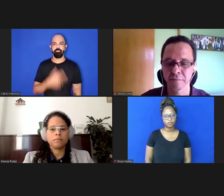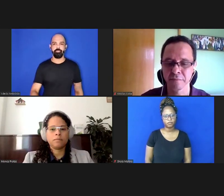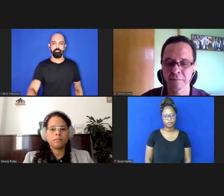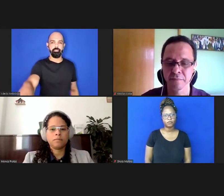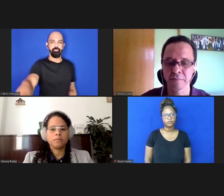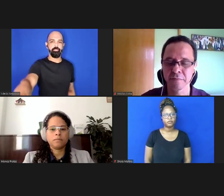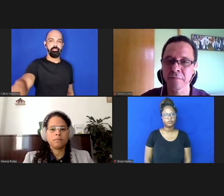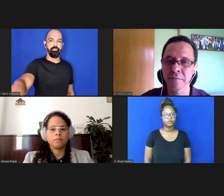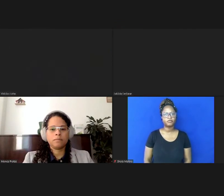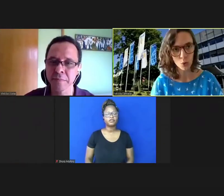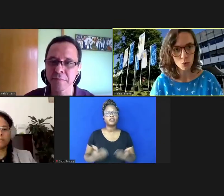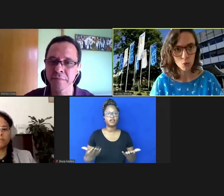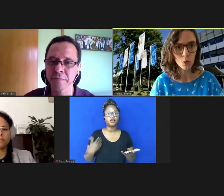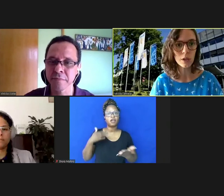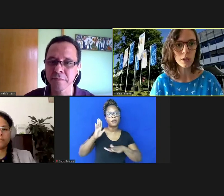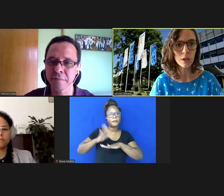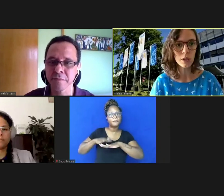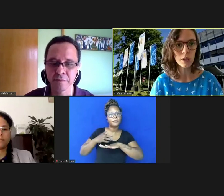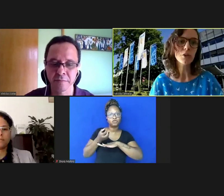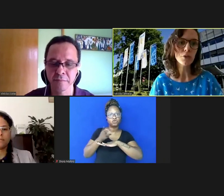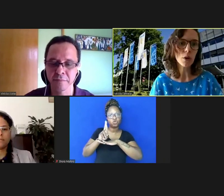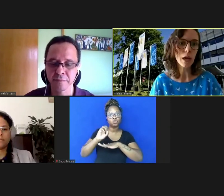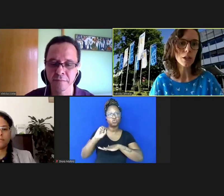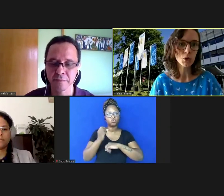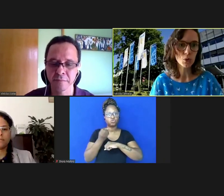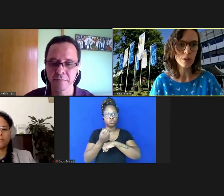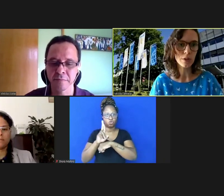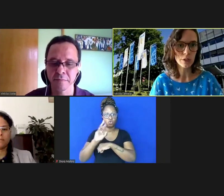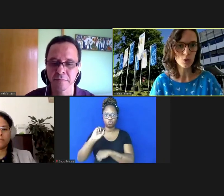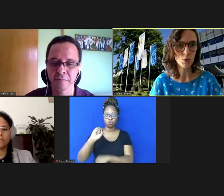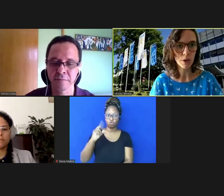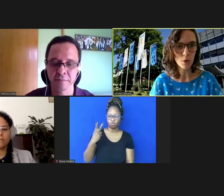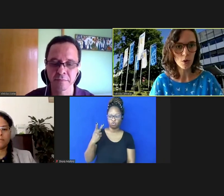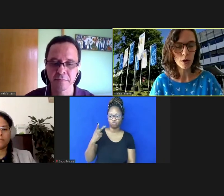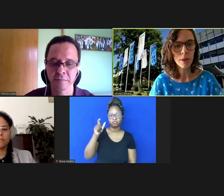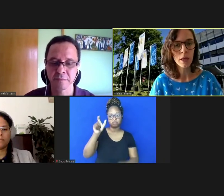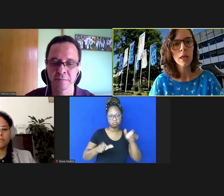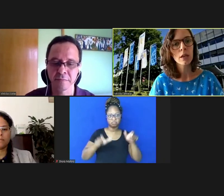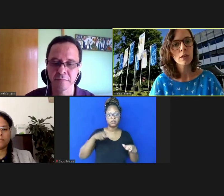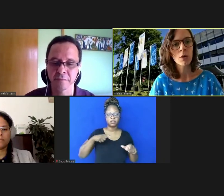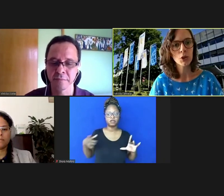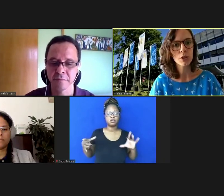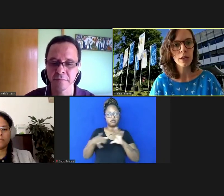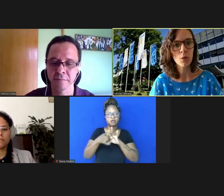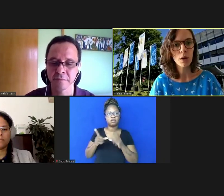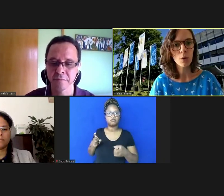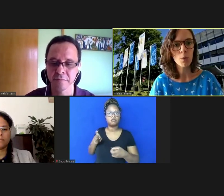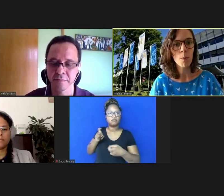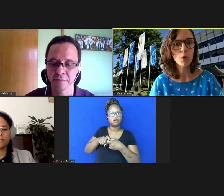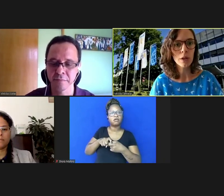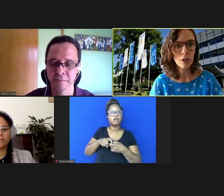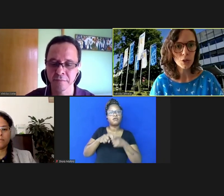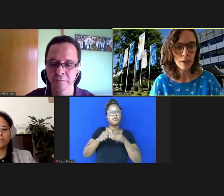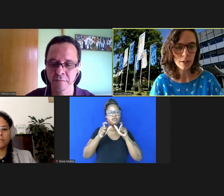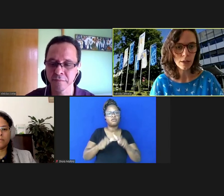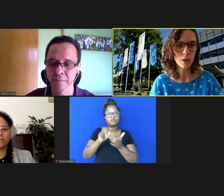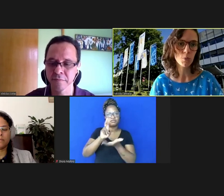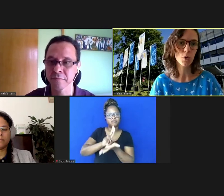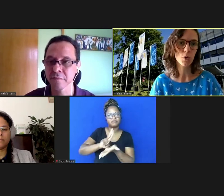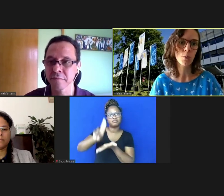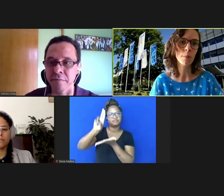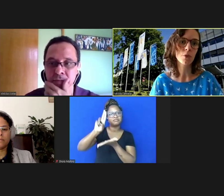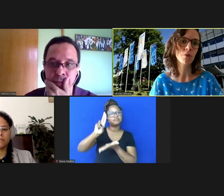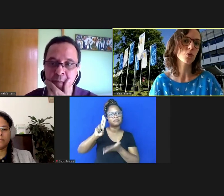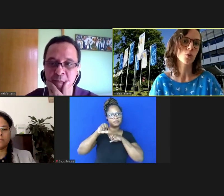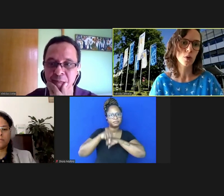requisito é que seja doutor ou doutora e que esteja vinculado a uma instituição de ensino superior. Então, acho que seria uma oportunidade interessante